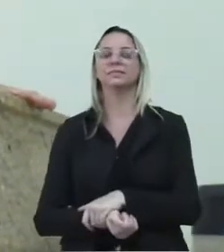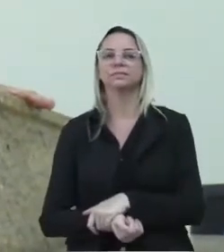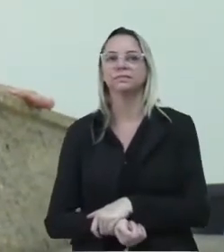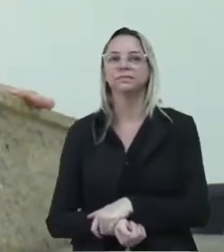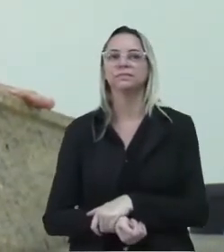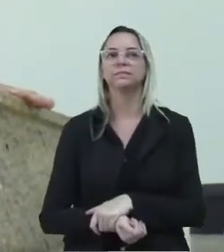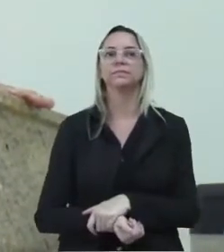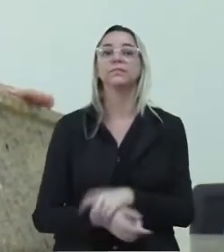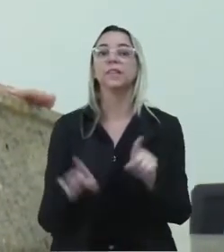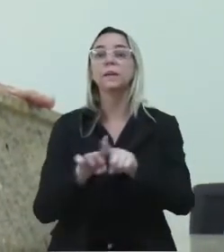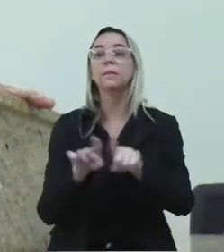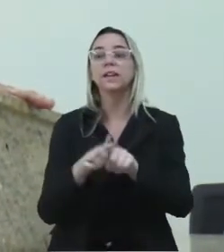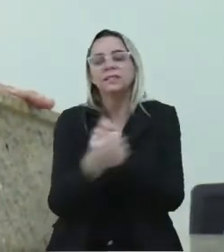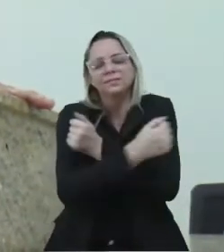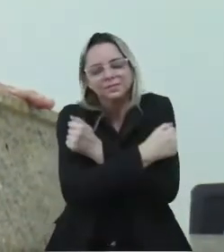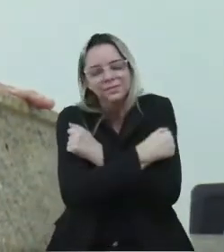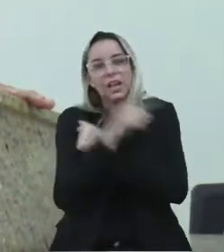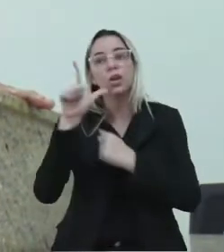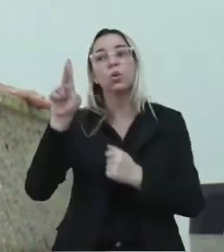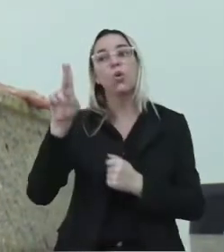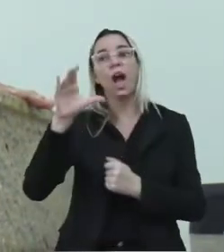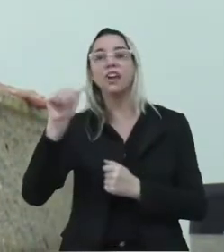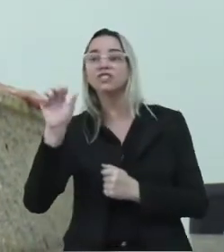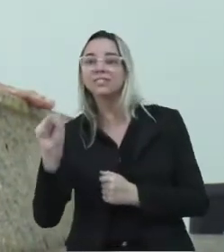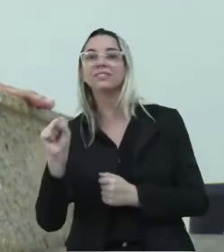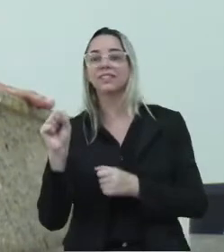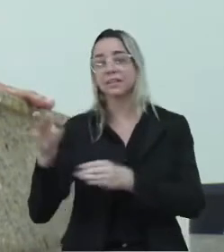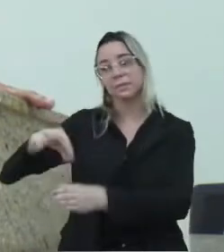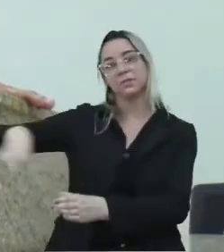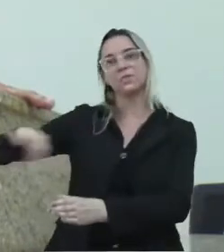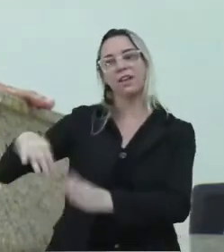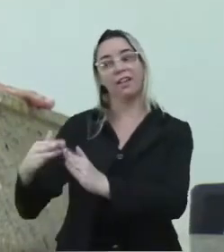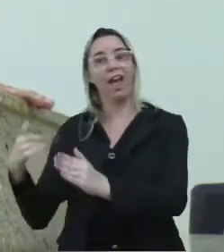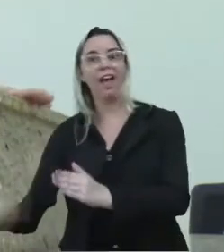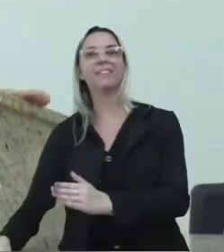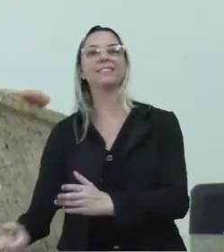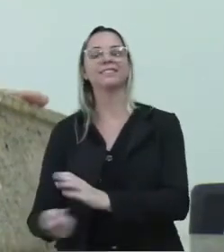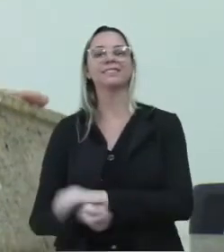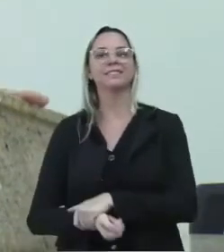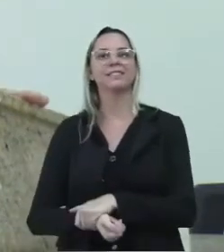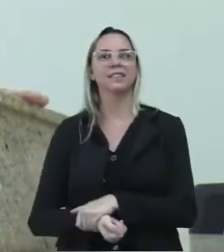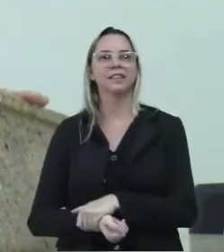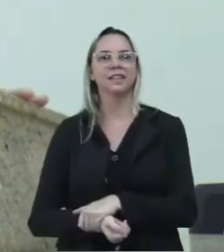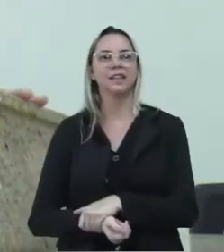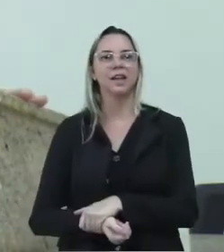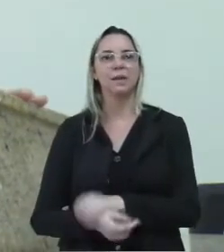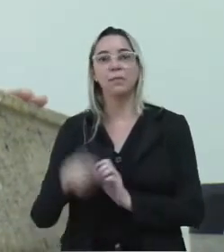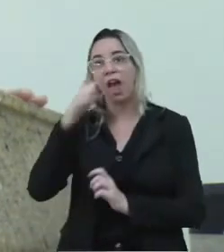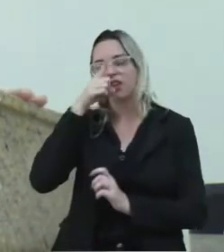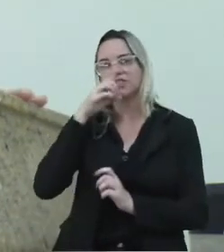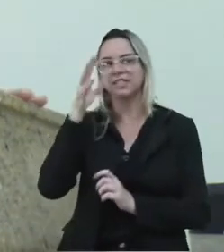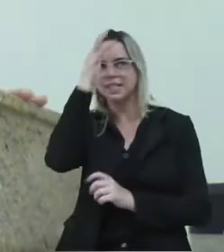também a Lucas, de Espírito Santo, da Bolacha São Bento, né?